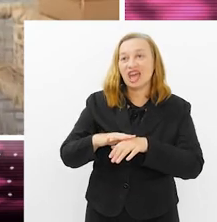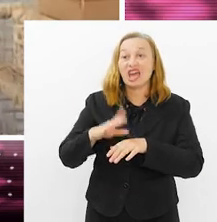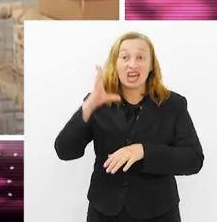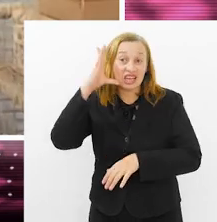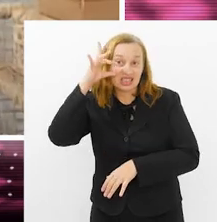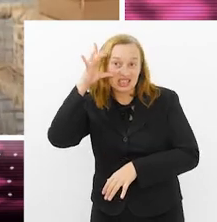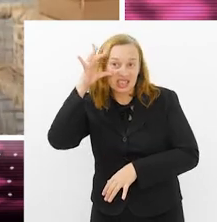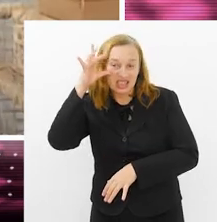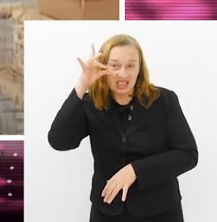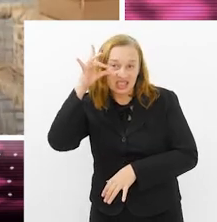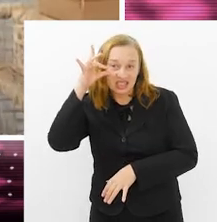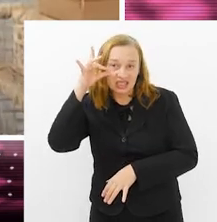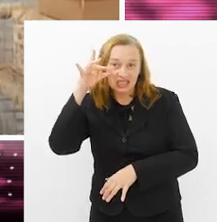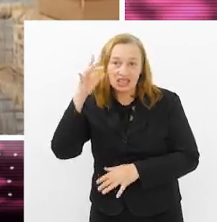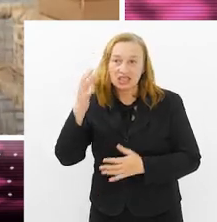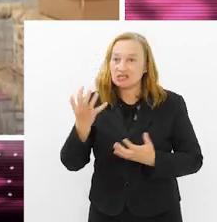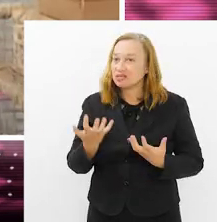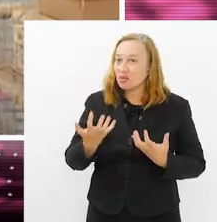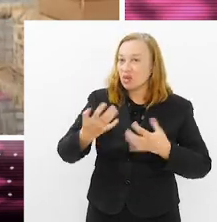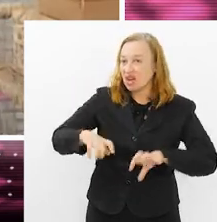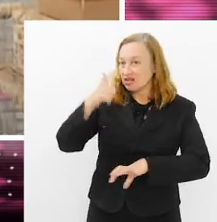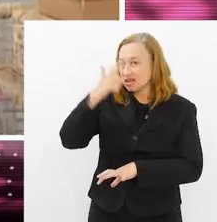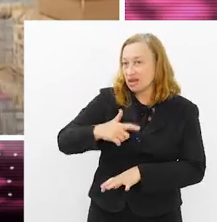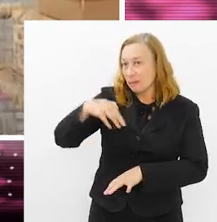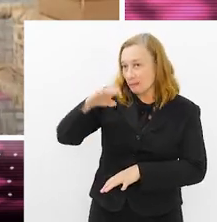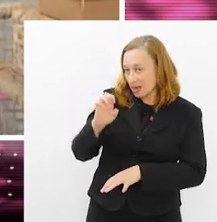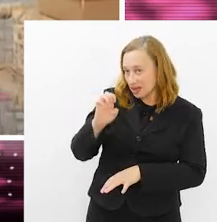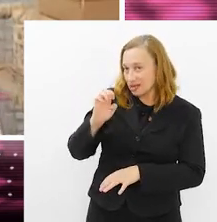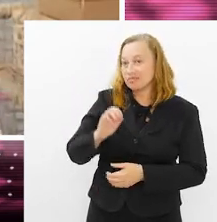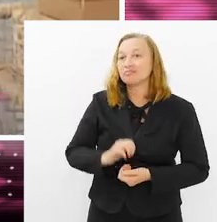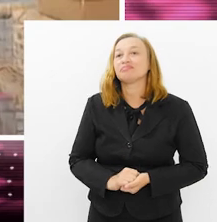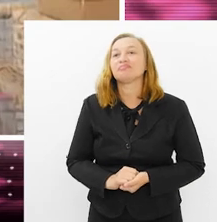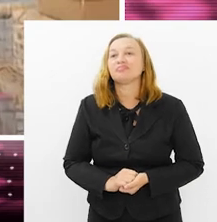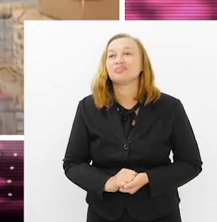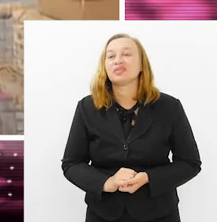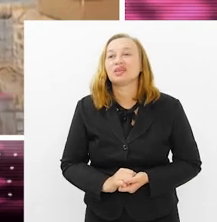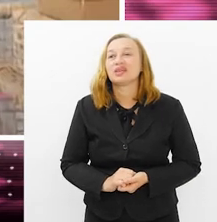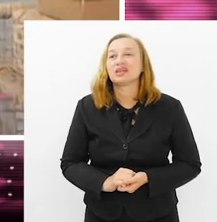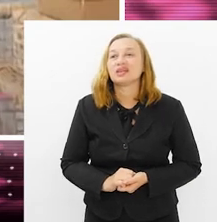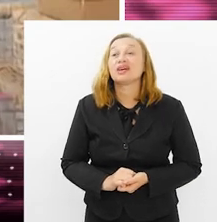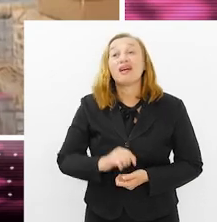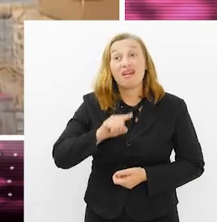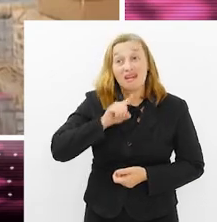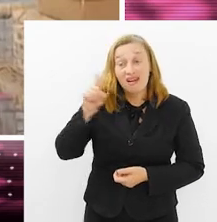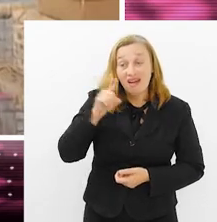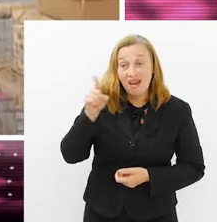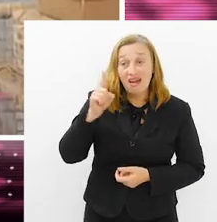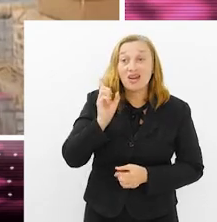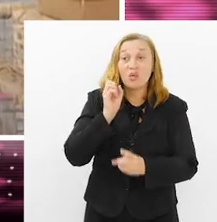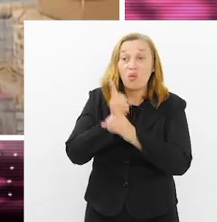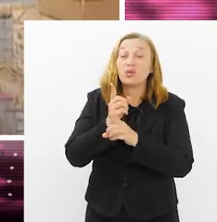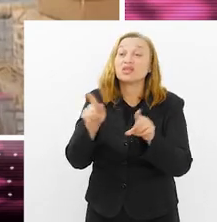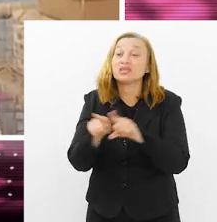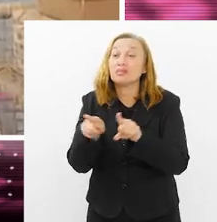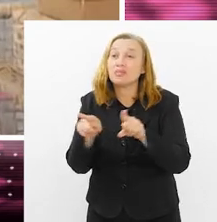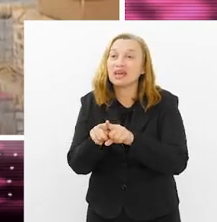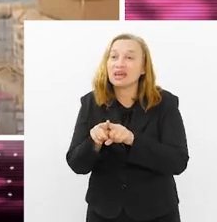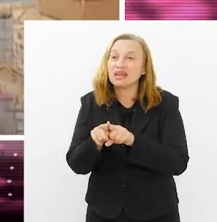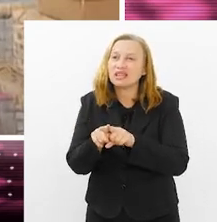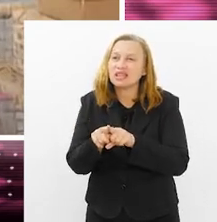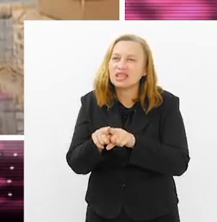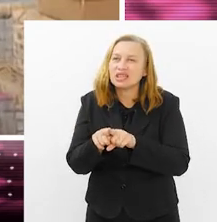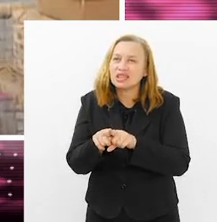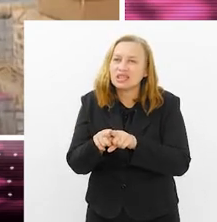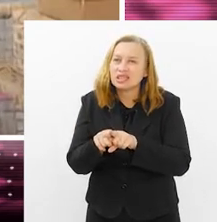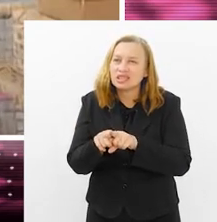Então, o meu canal principal é o Instagram, né? Não nasci para é o arroba, não nasci underline para ser mãe. E lá